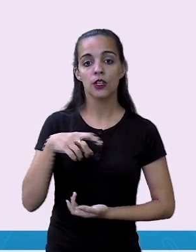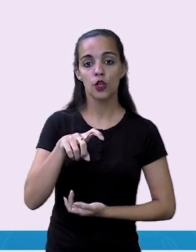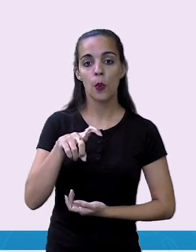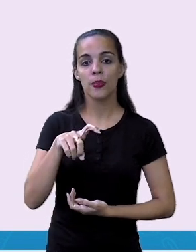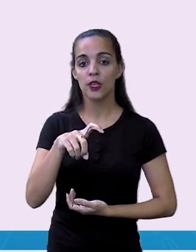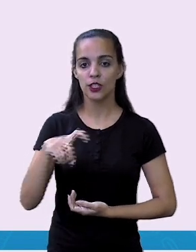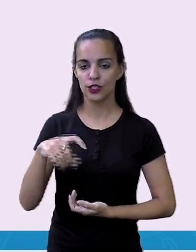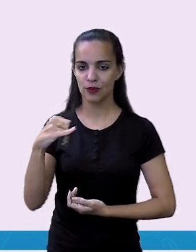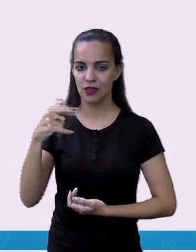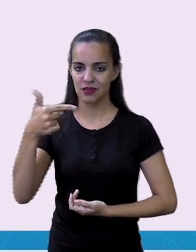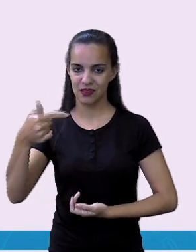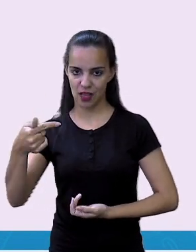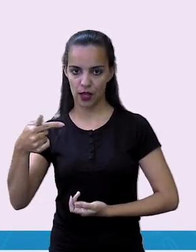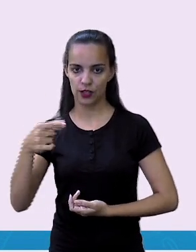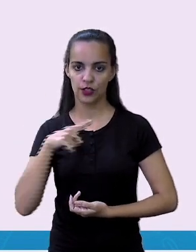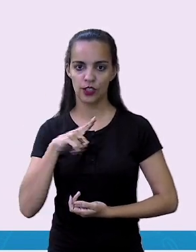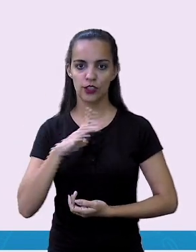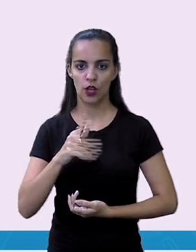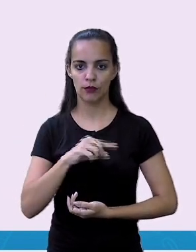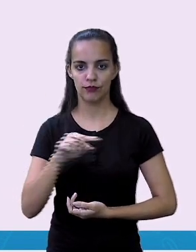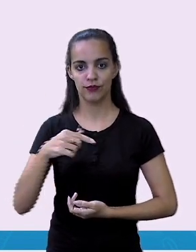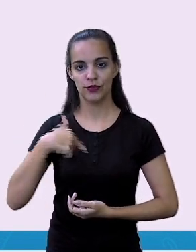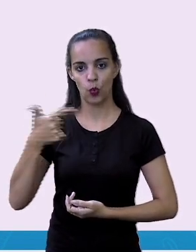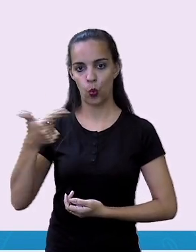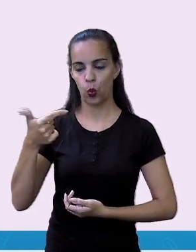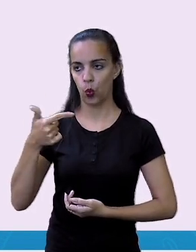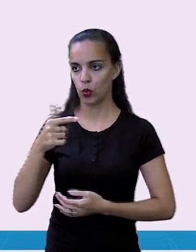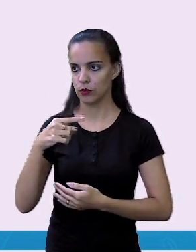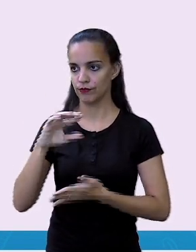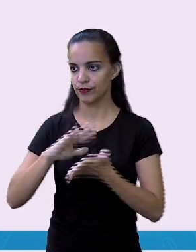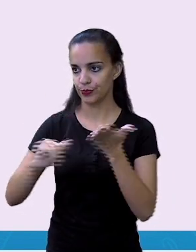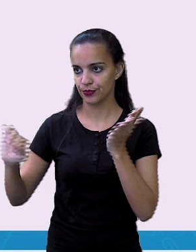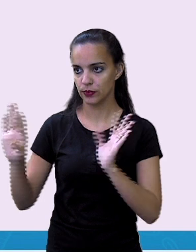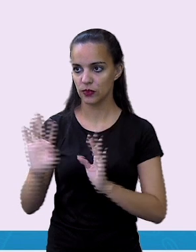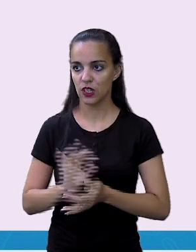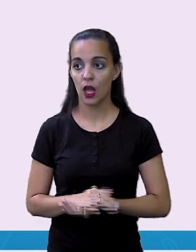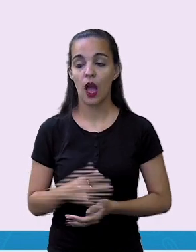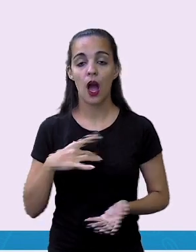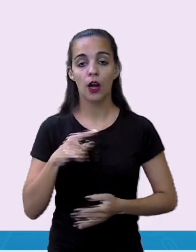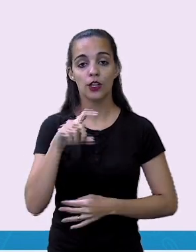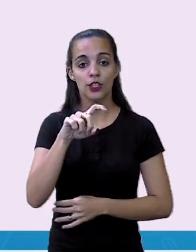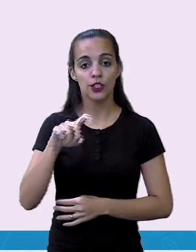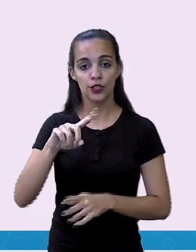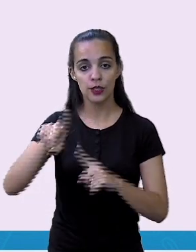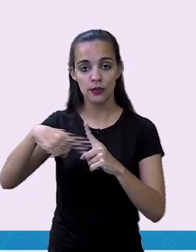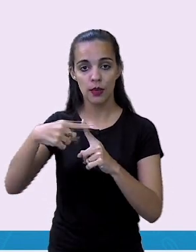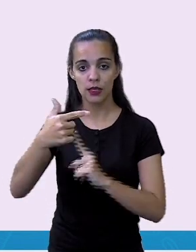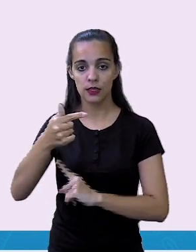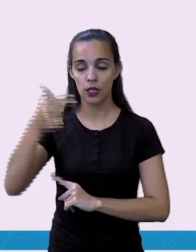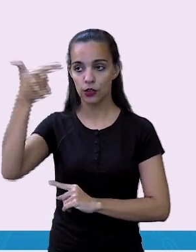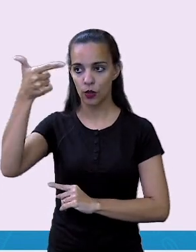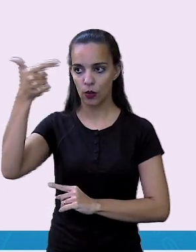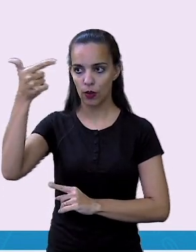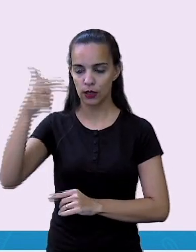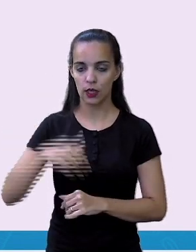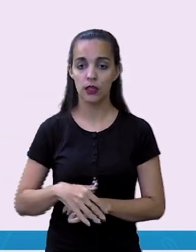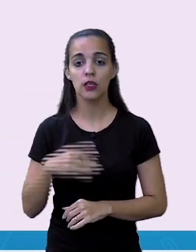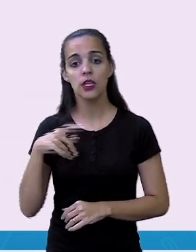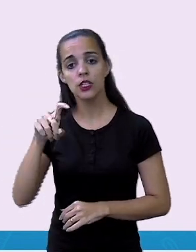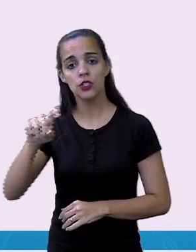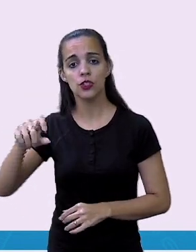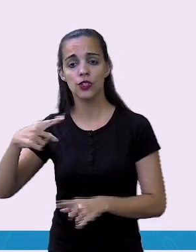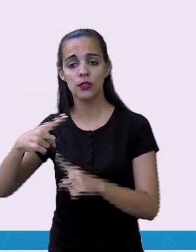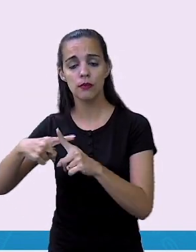x menos 7. O que sobrou? Sobrou x mais 7 ao quadrado, que multiplica x mais